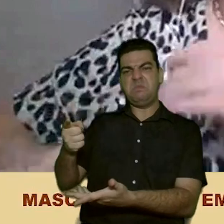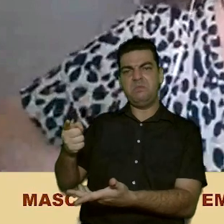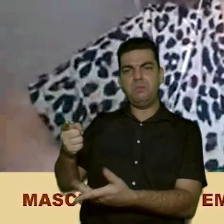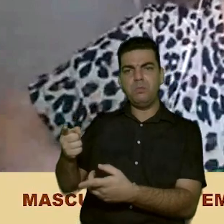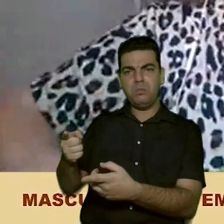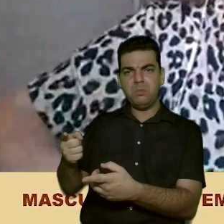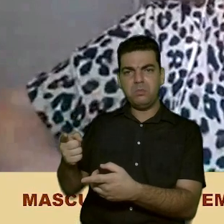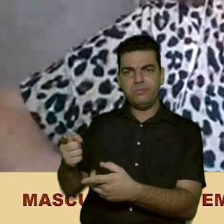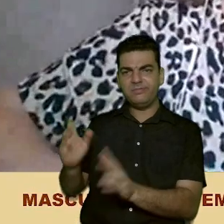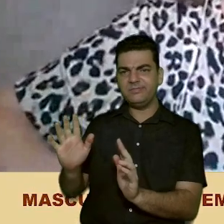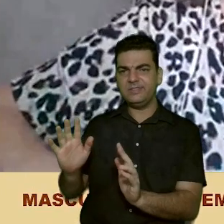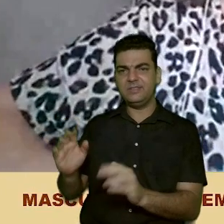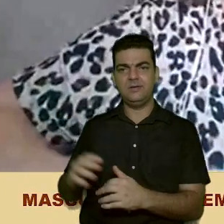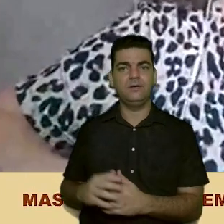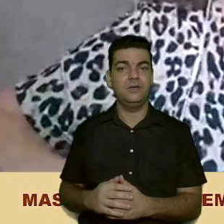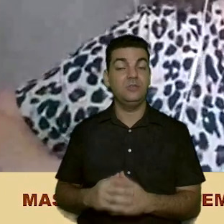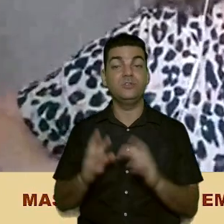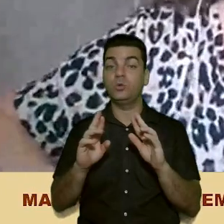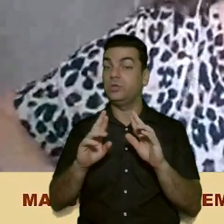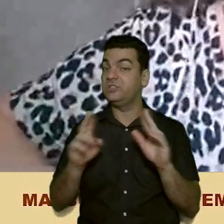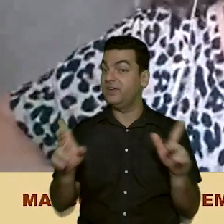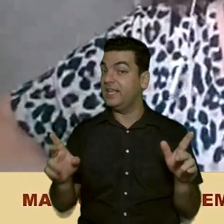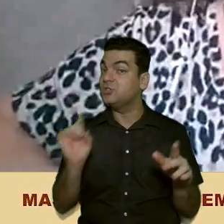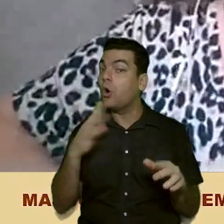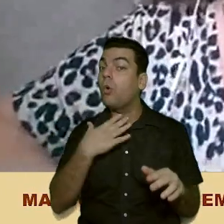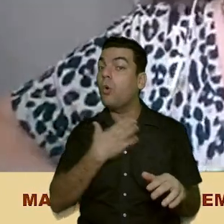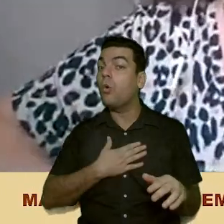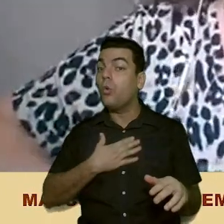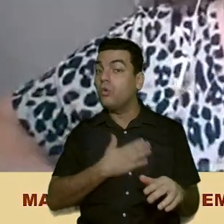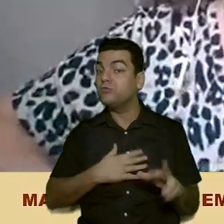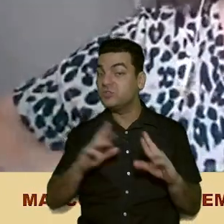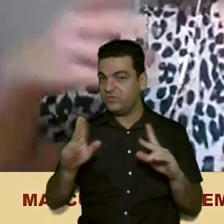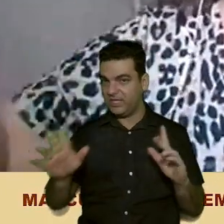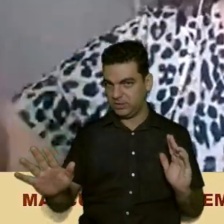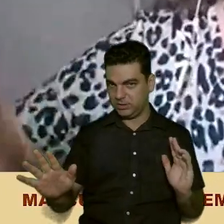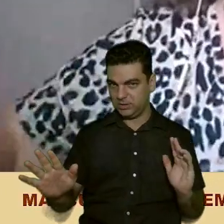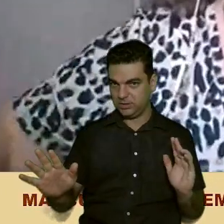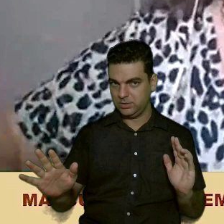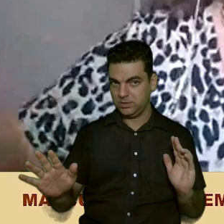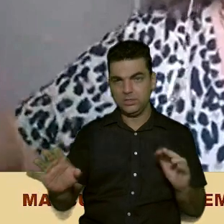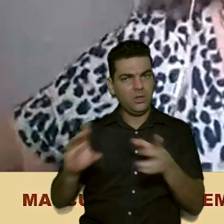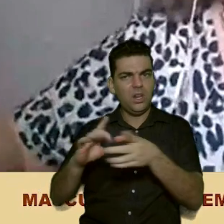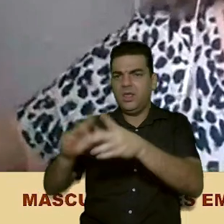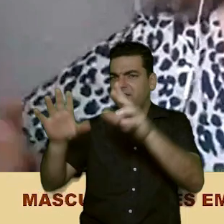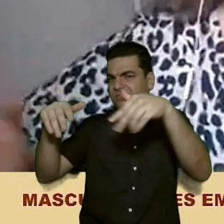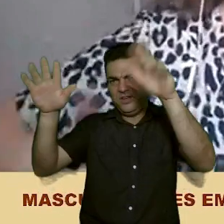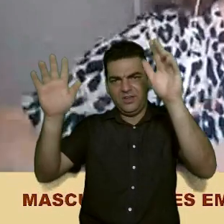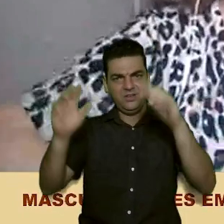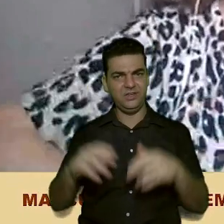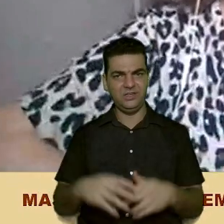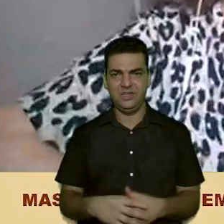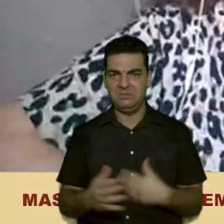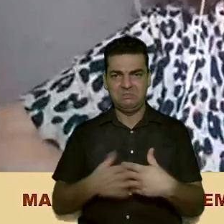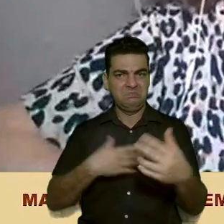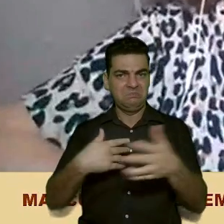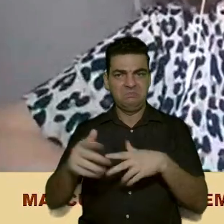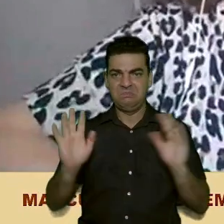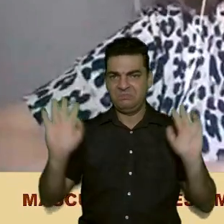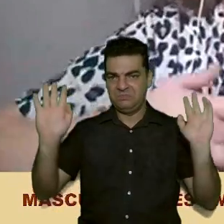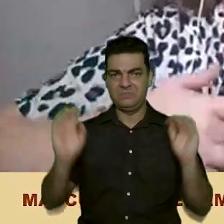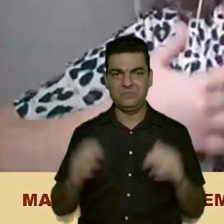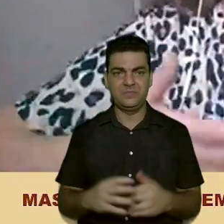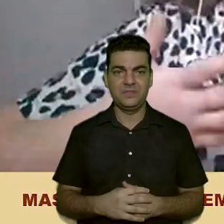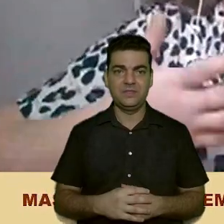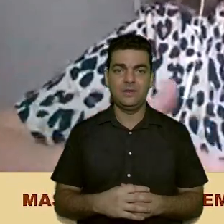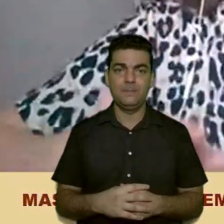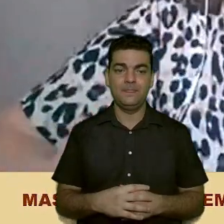não. Né? Não tô falando, criança gosta de esfaquear animais, não é isso, né? Mas, então,